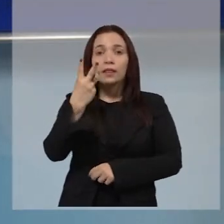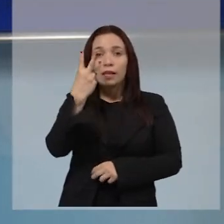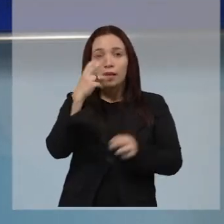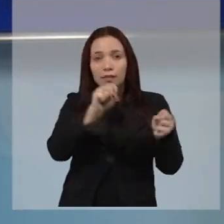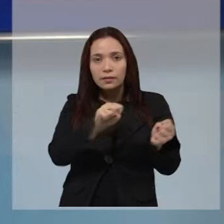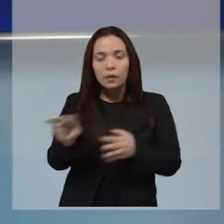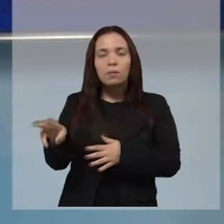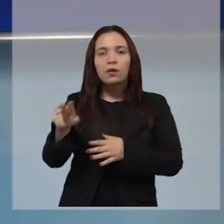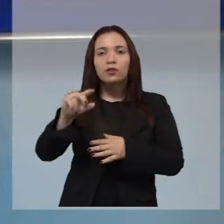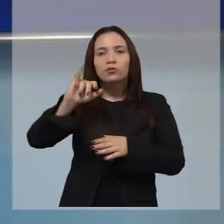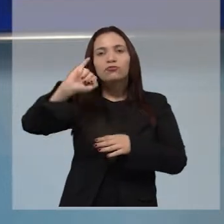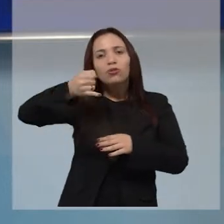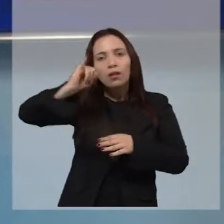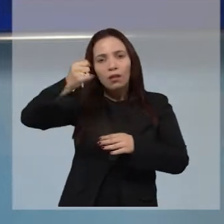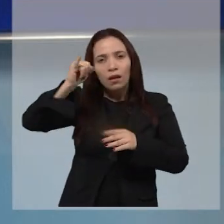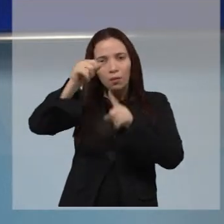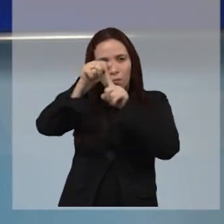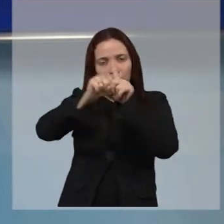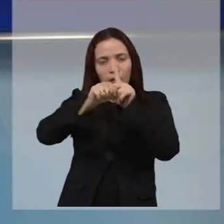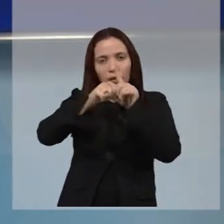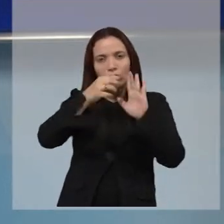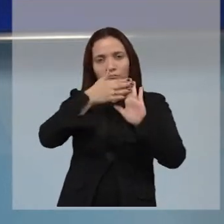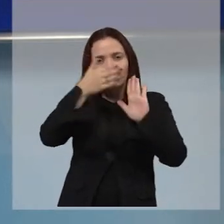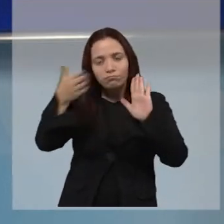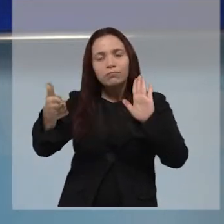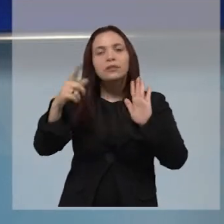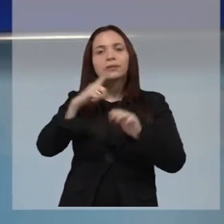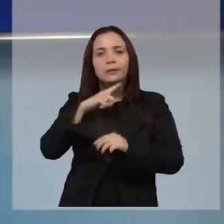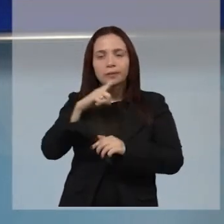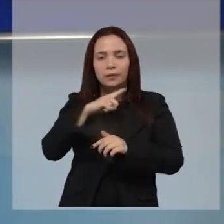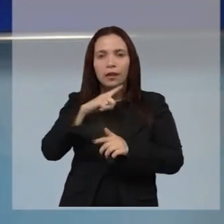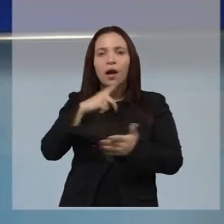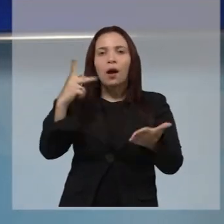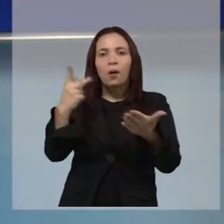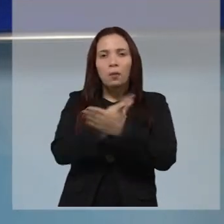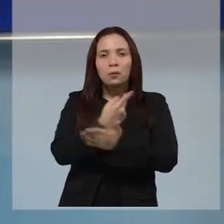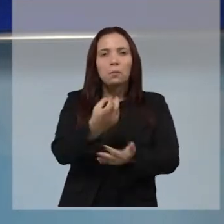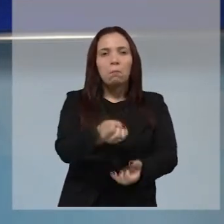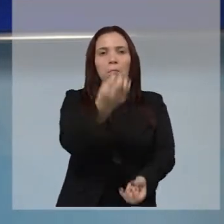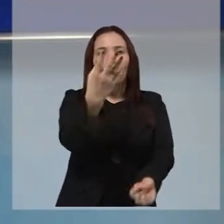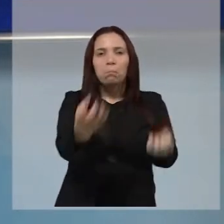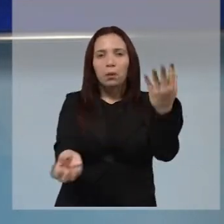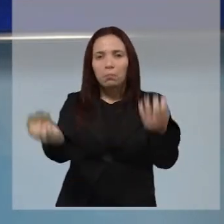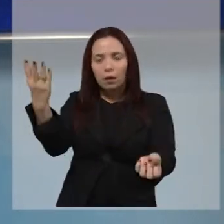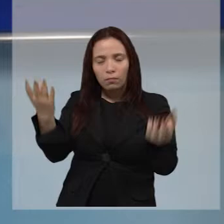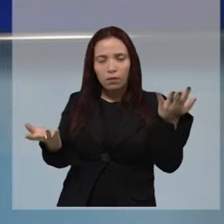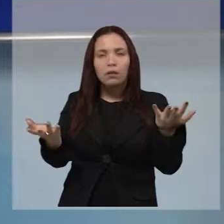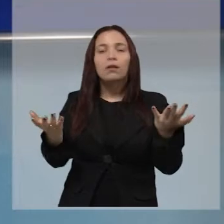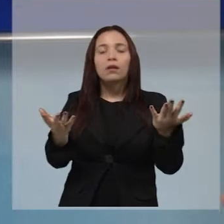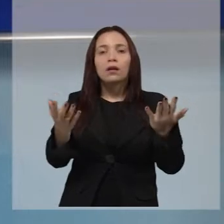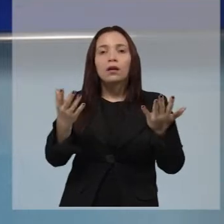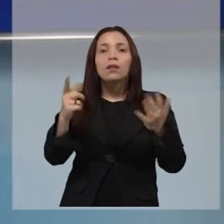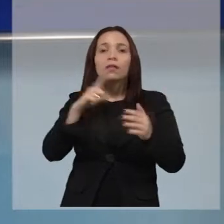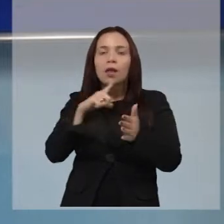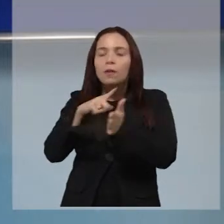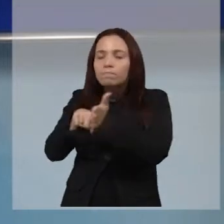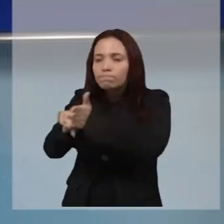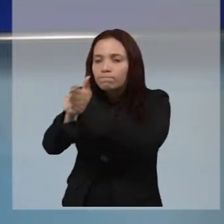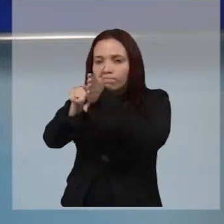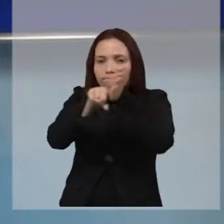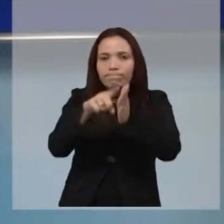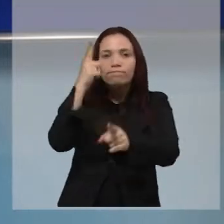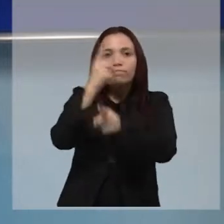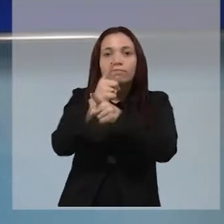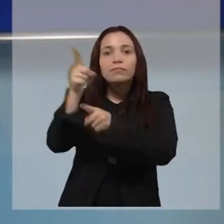últimas 3 semanas de janeiro, sofreu vários ataques, todos eles comandados, segundo as